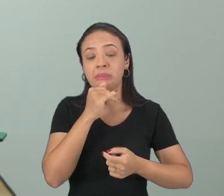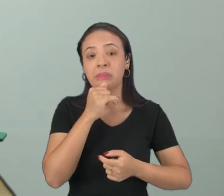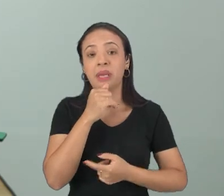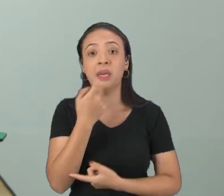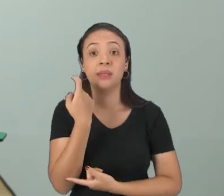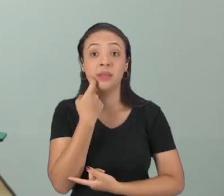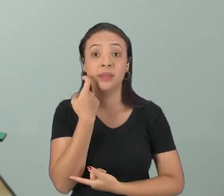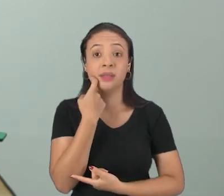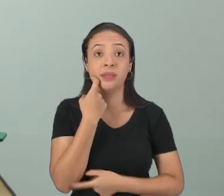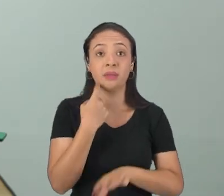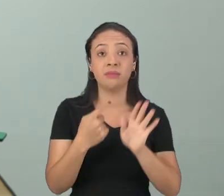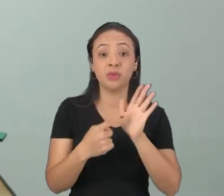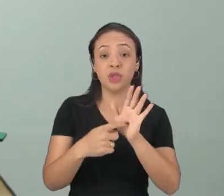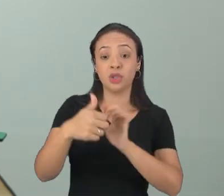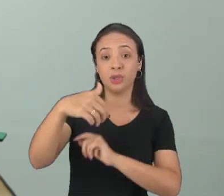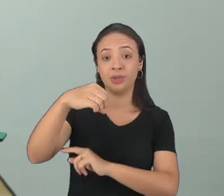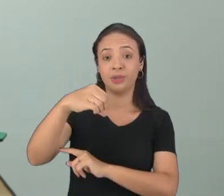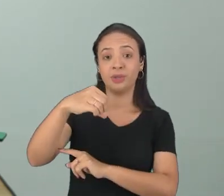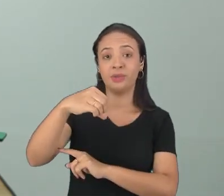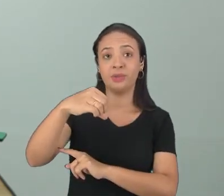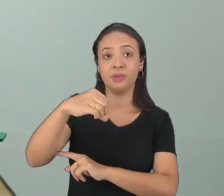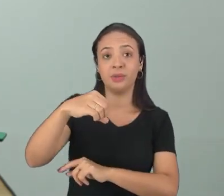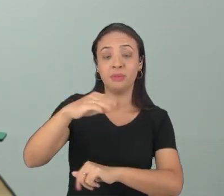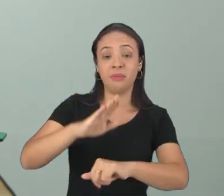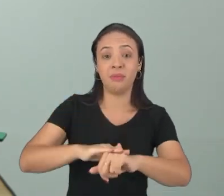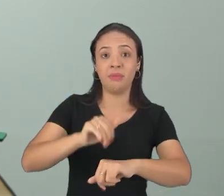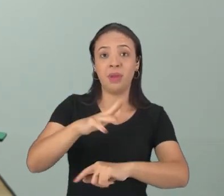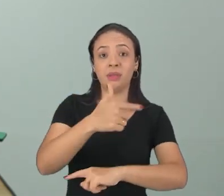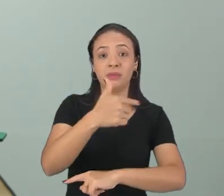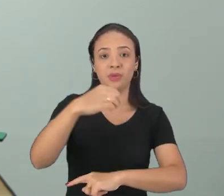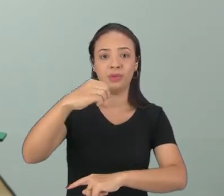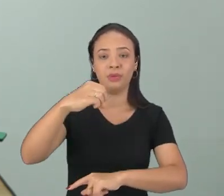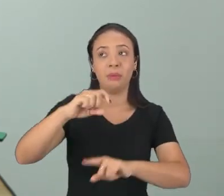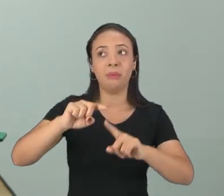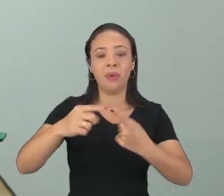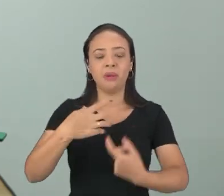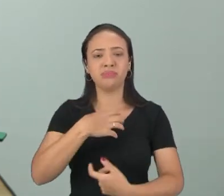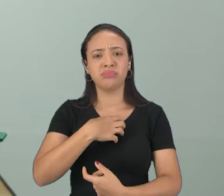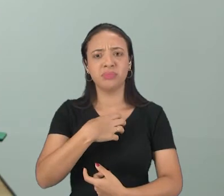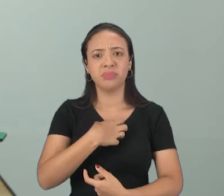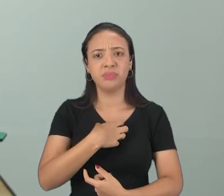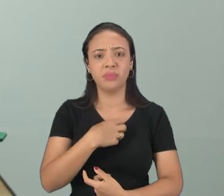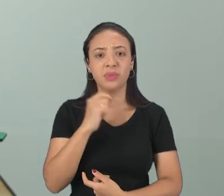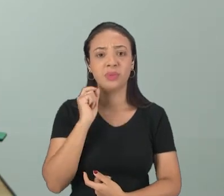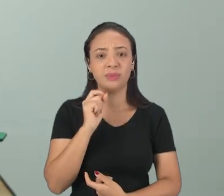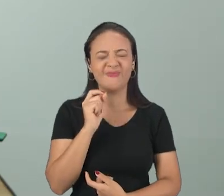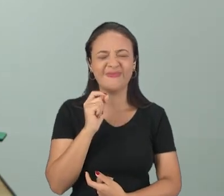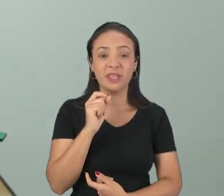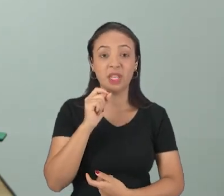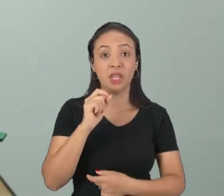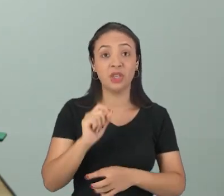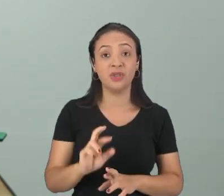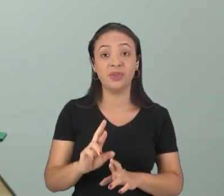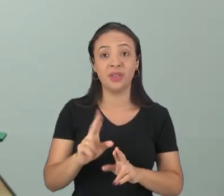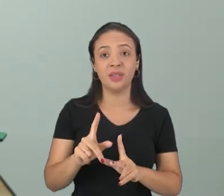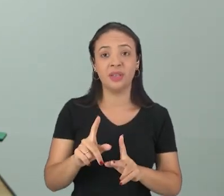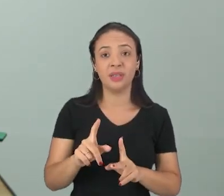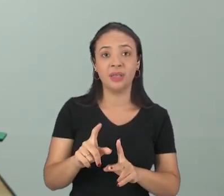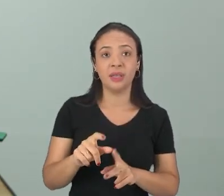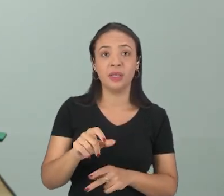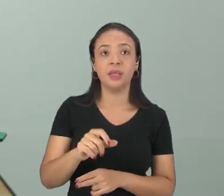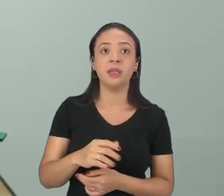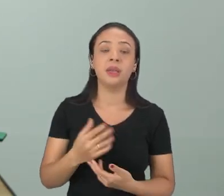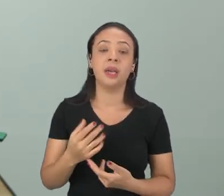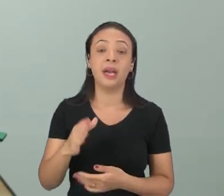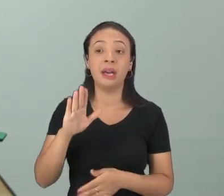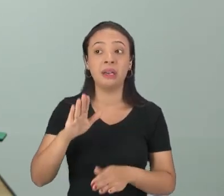estava marcando 19 graus Celsius e o máximo 29. Mas a sensação térmica às vezes é menor. Por isso que às vezes a